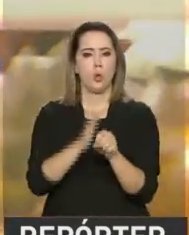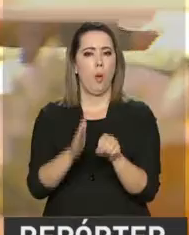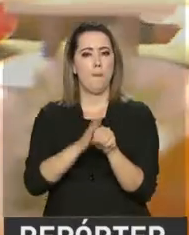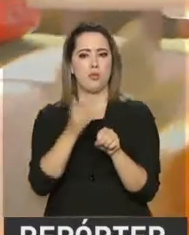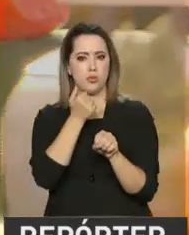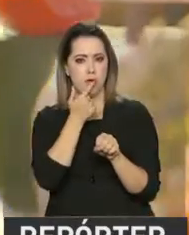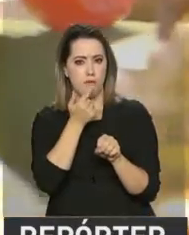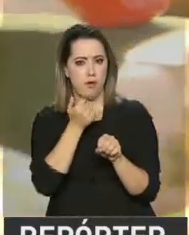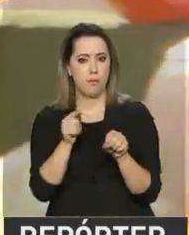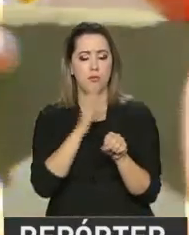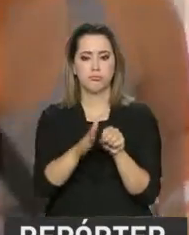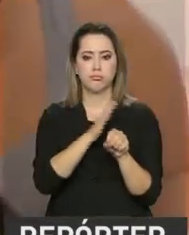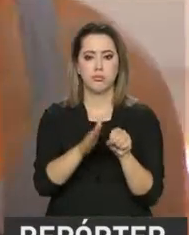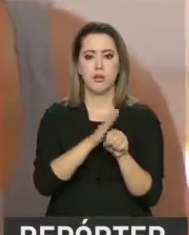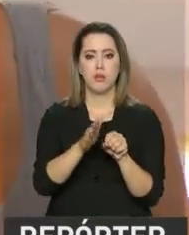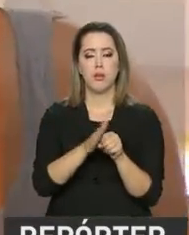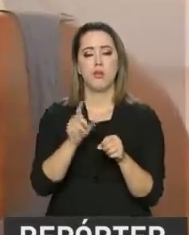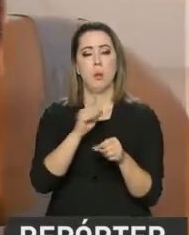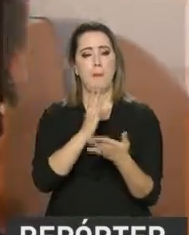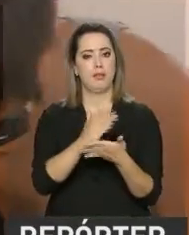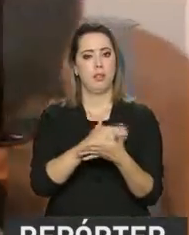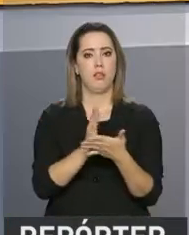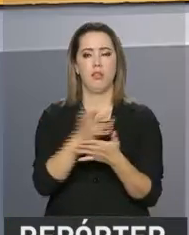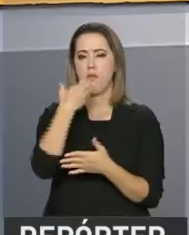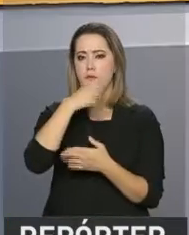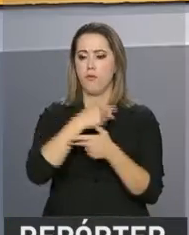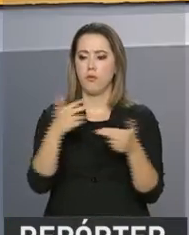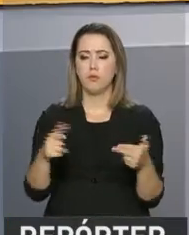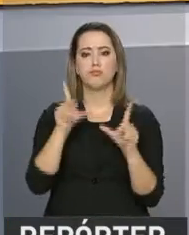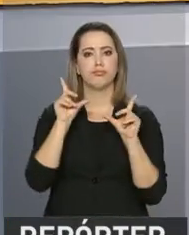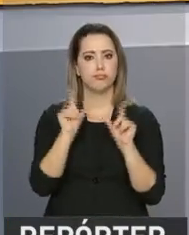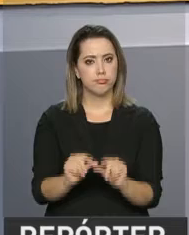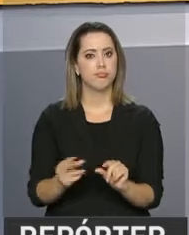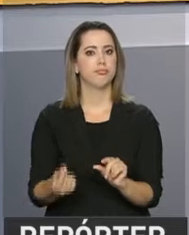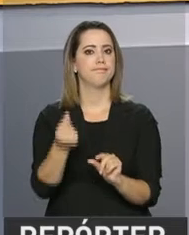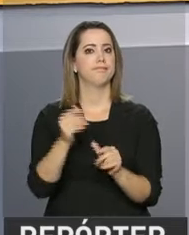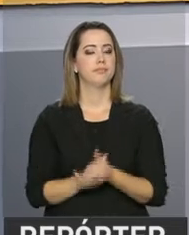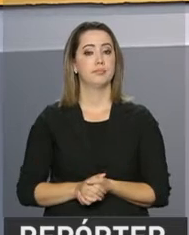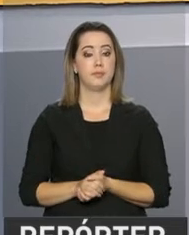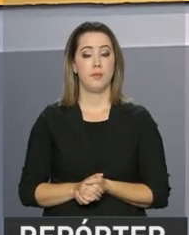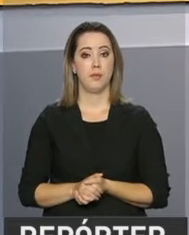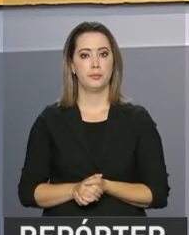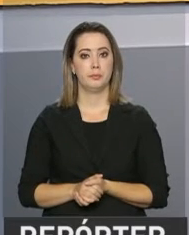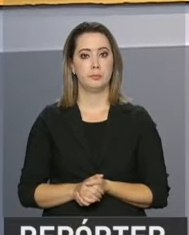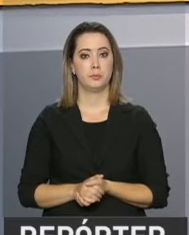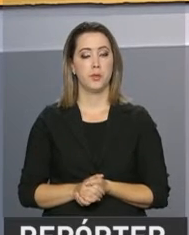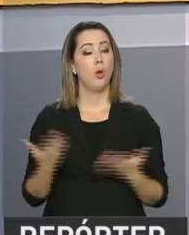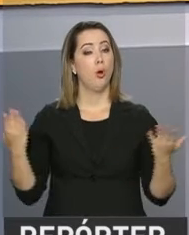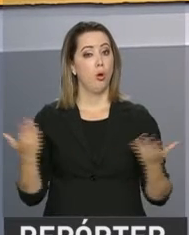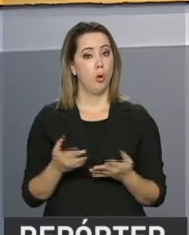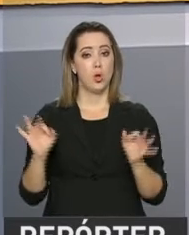e frutas tiveram quedas significativas nos preços. Termina hoje o prazo para os empregadores